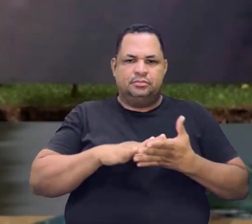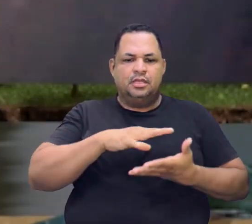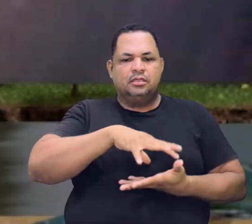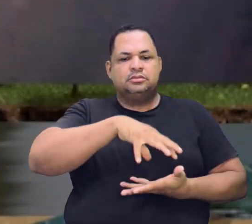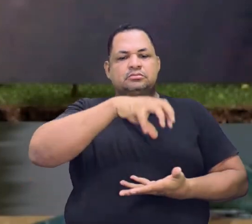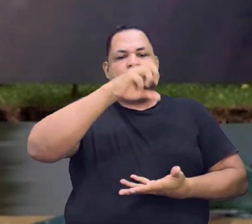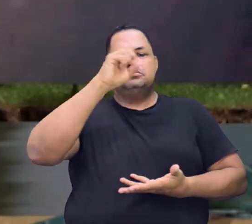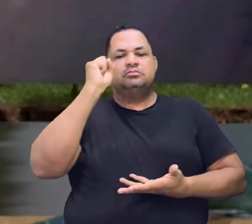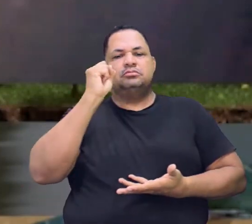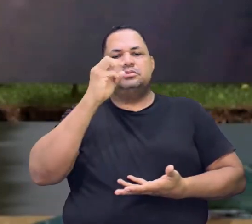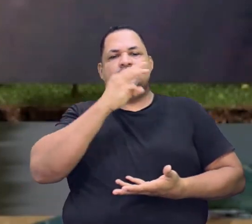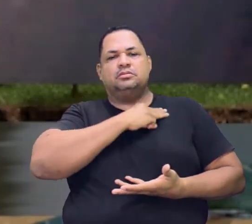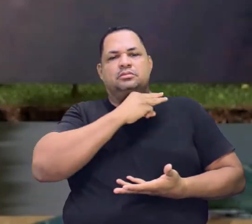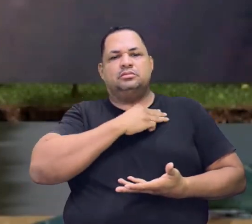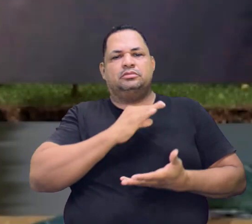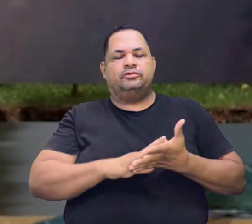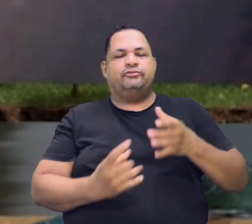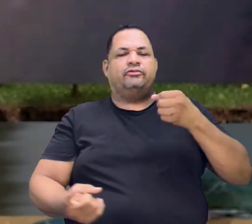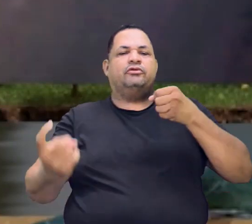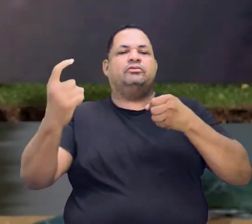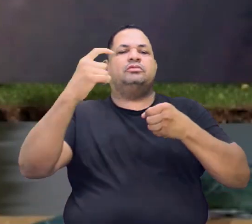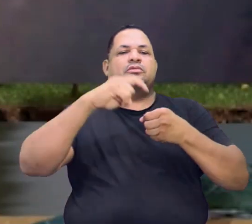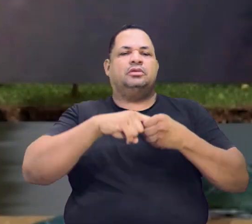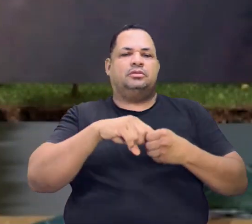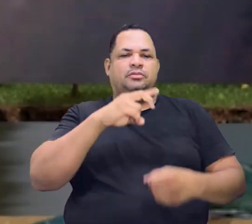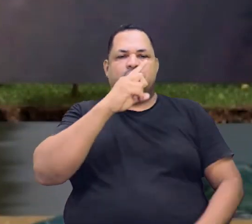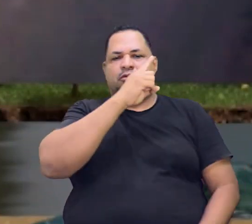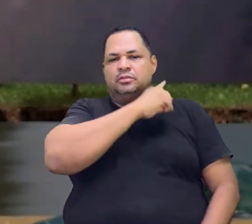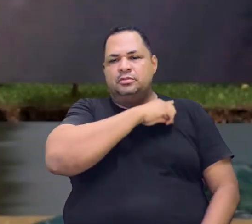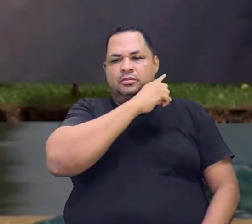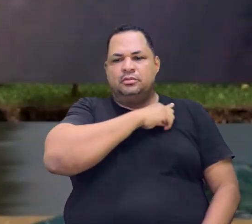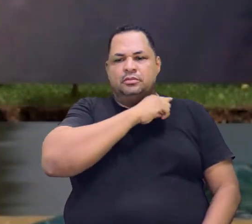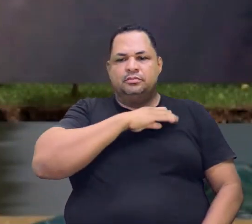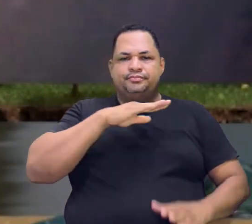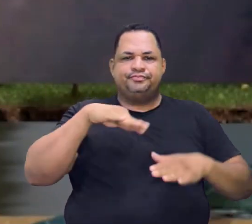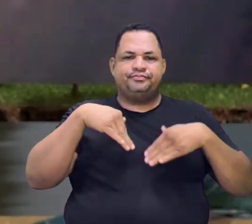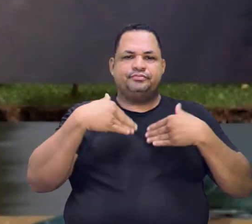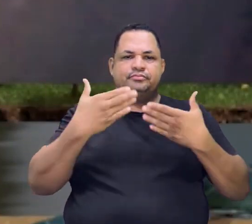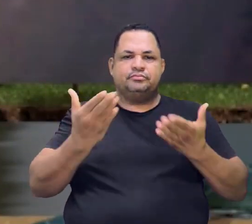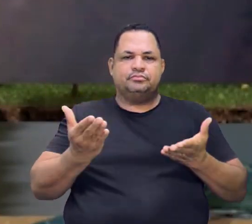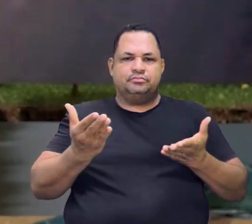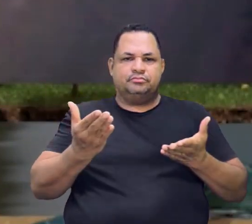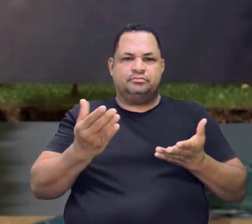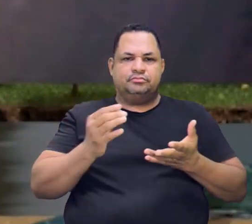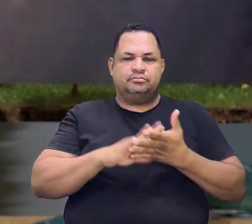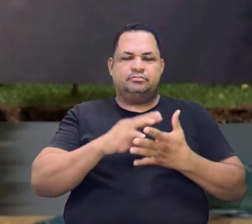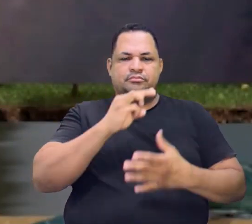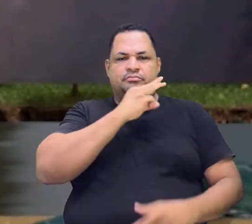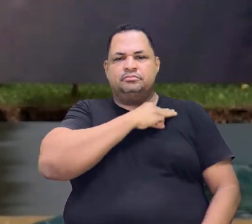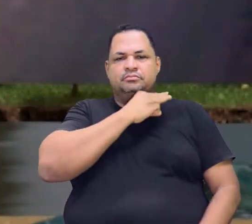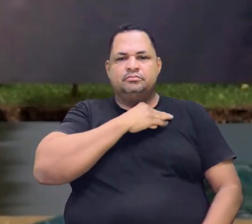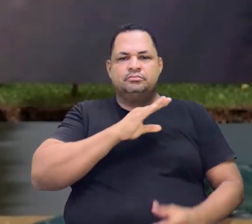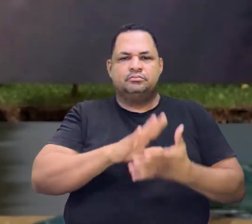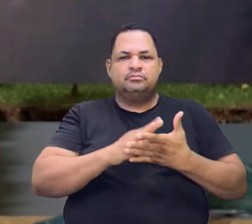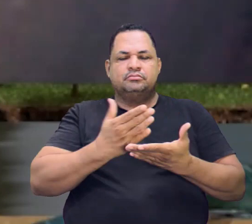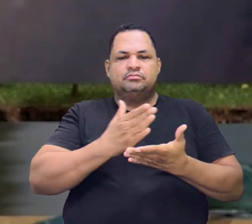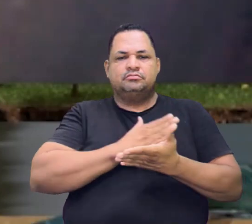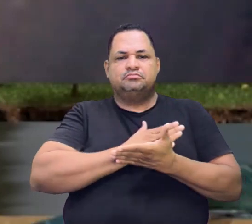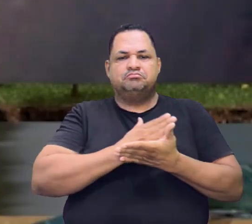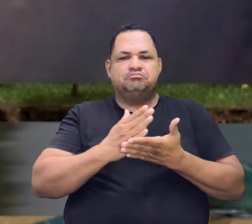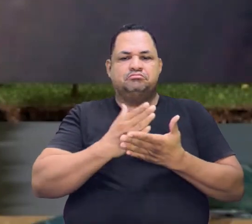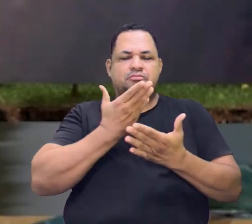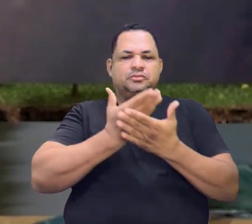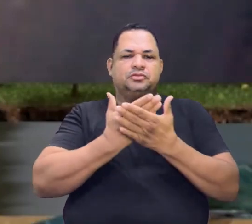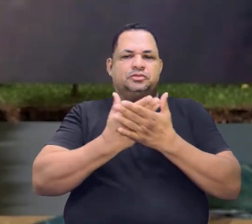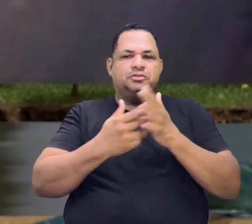terceiro ano, colocaram novamente no primeiro. Agora, quando chega o terceiro, quem quiser que vá estudar